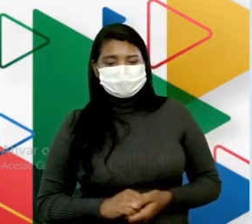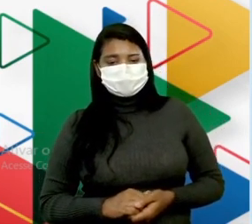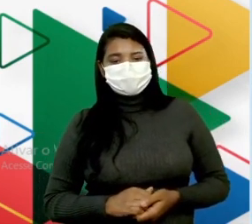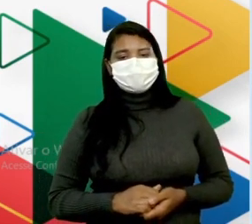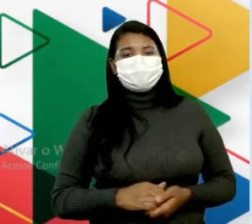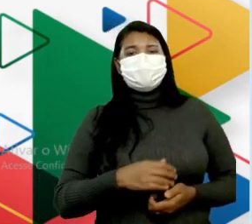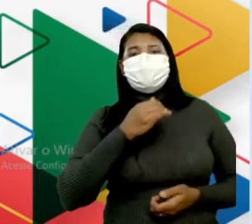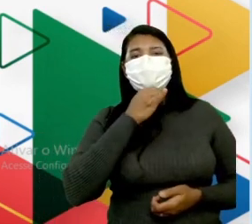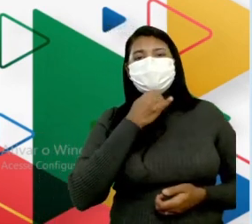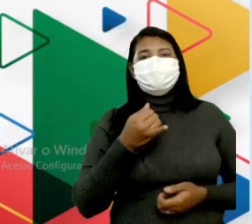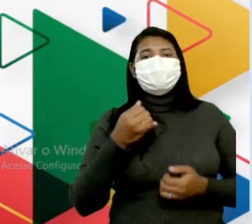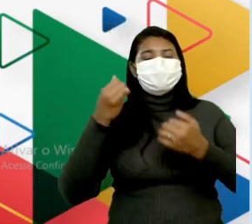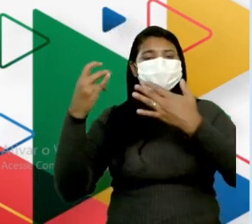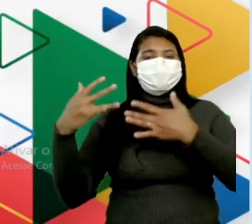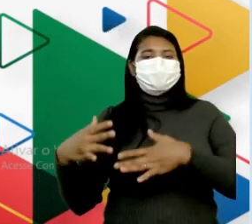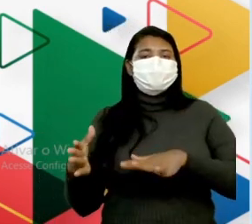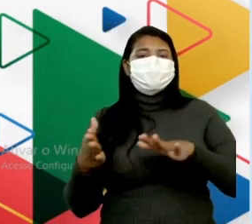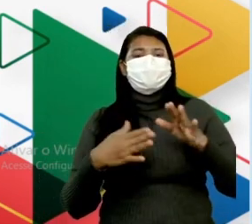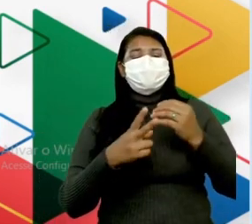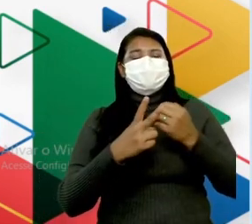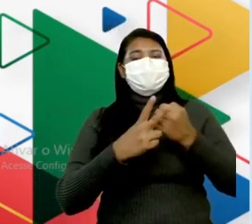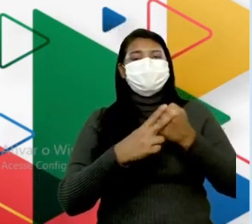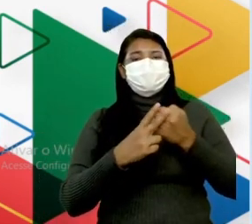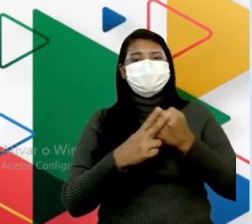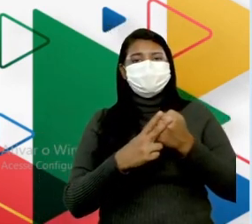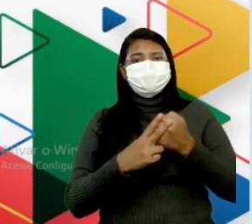seguinte situação. O verbo